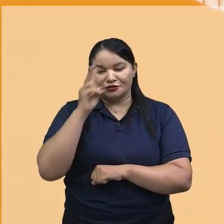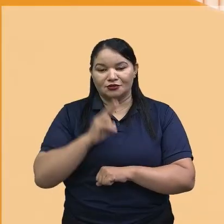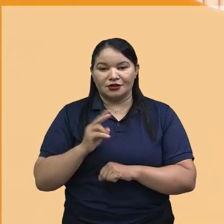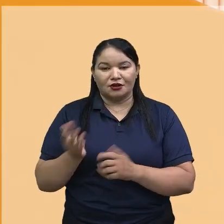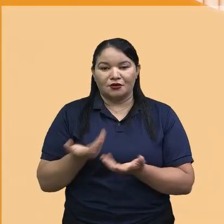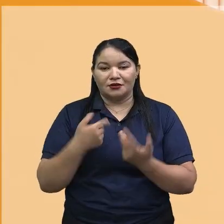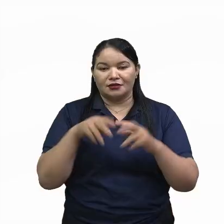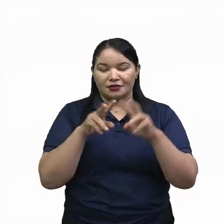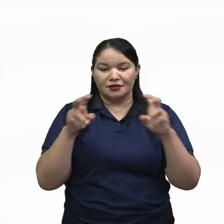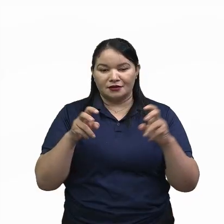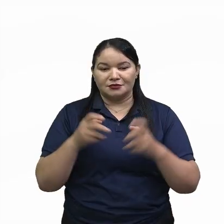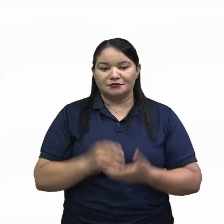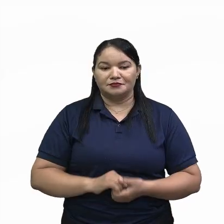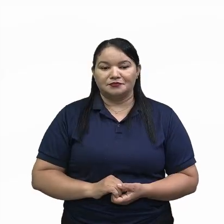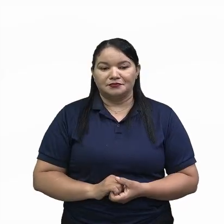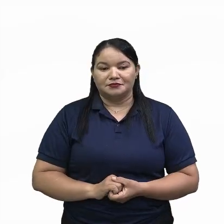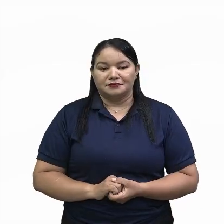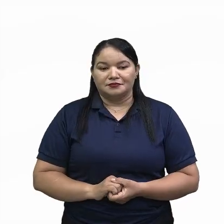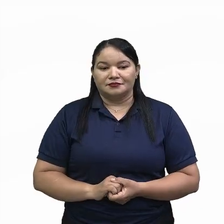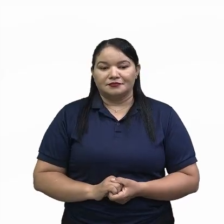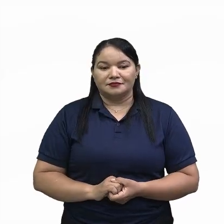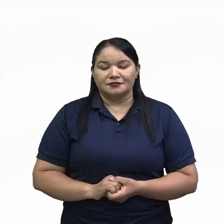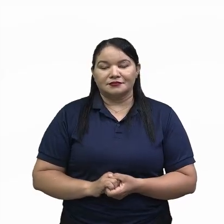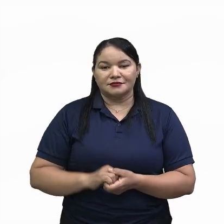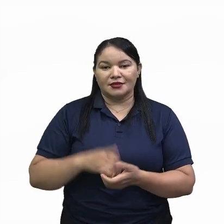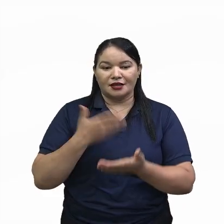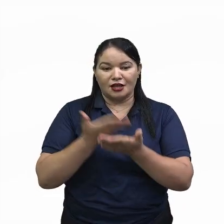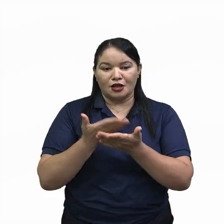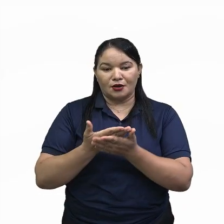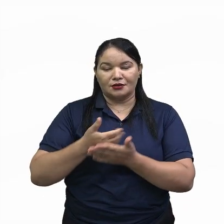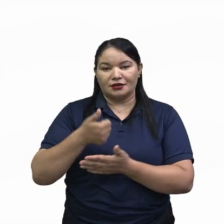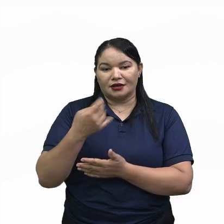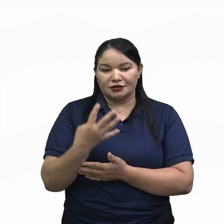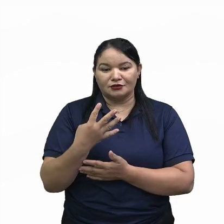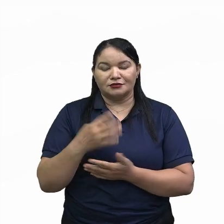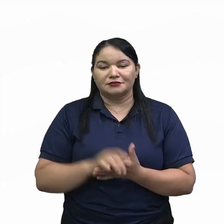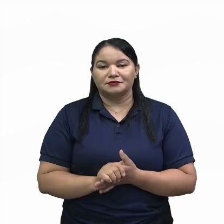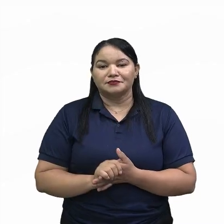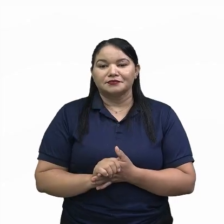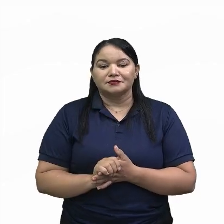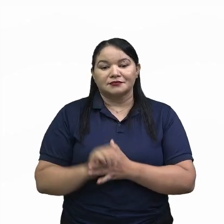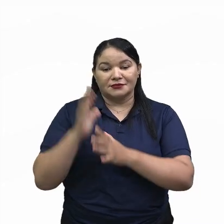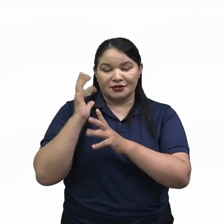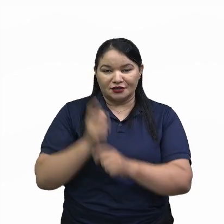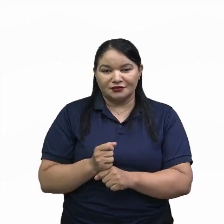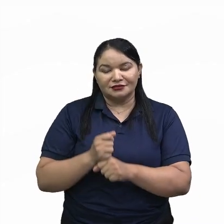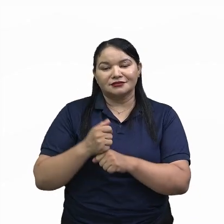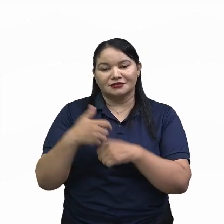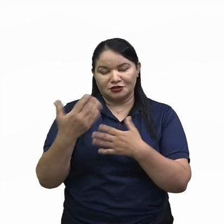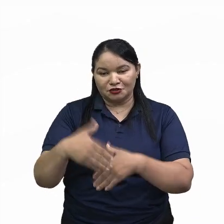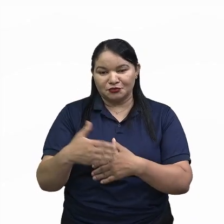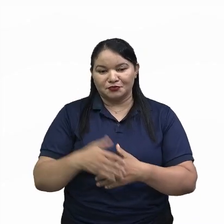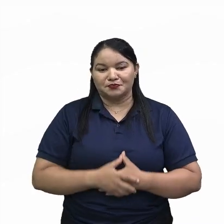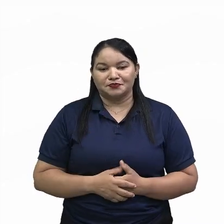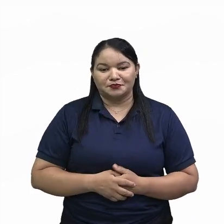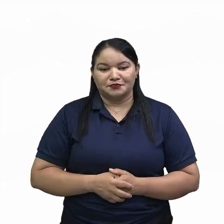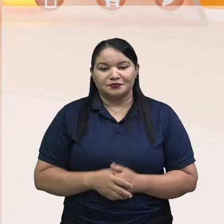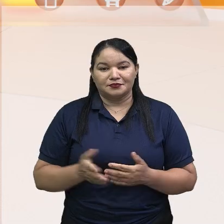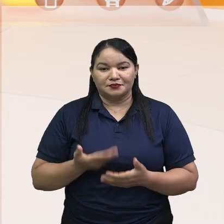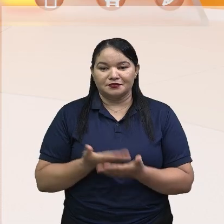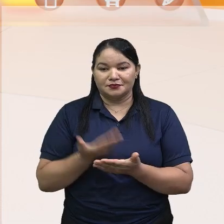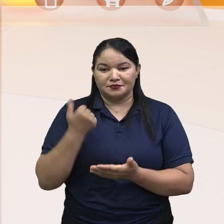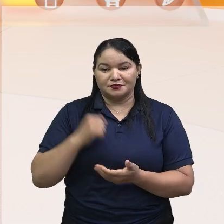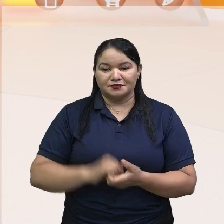tema aqui da nossa aula. Aula 14, revisão e avaliação. Vamos